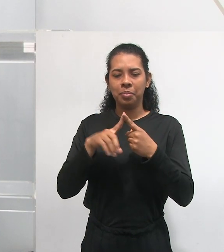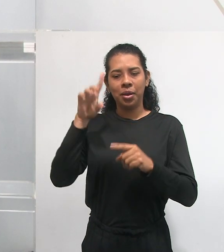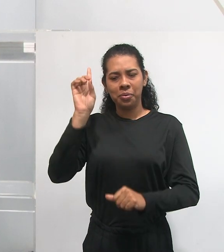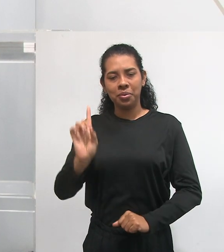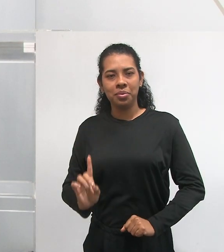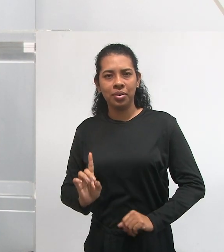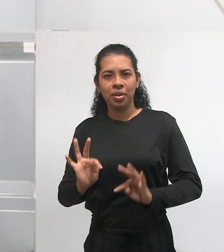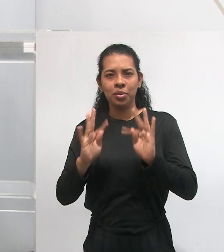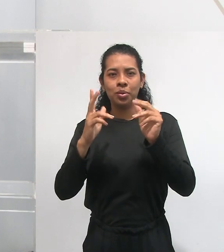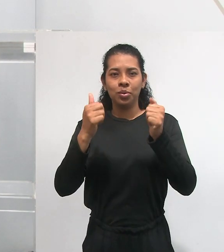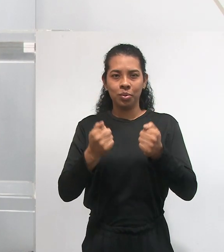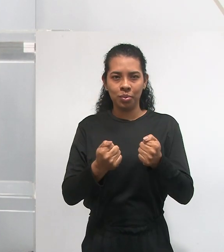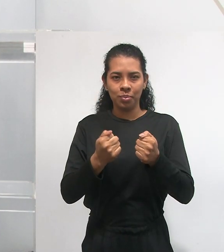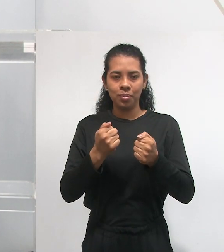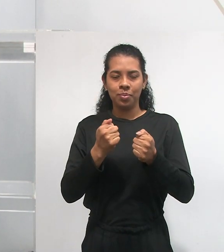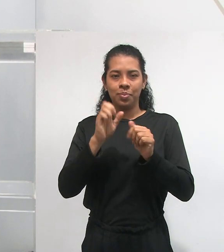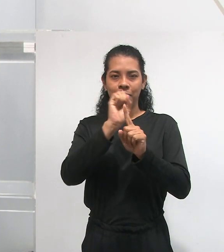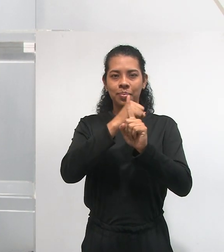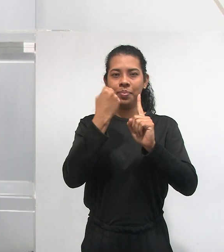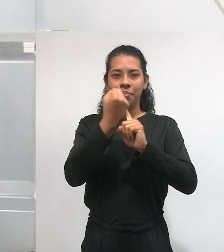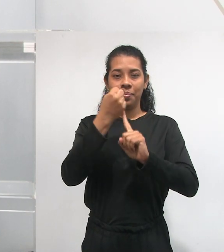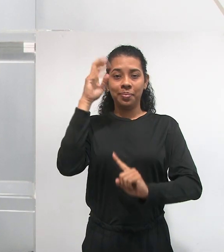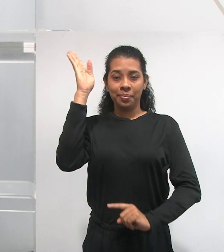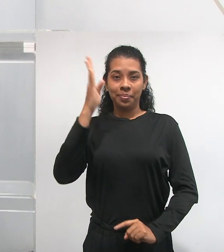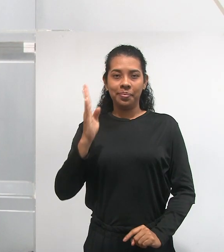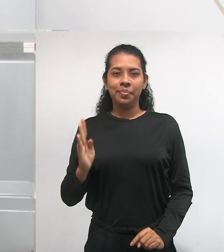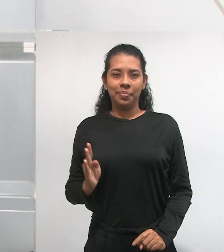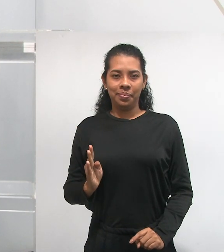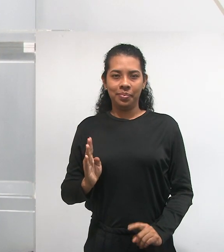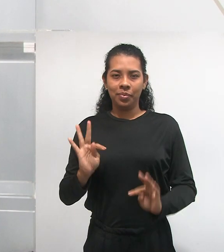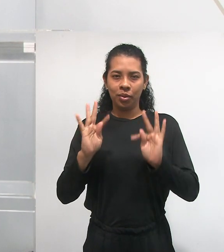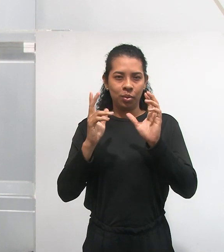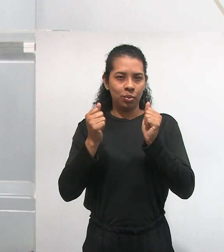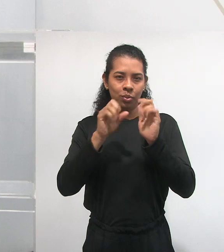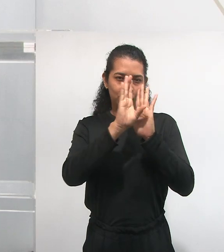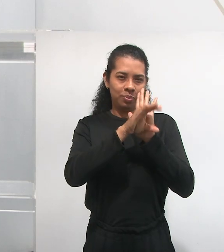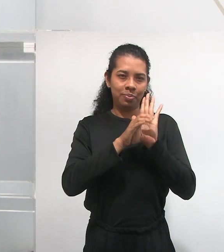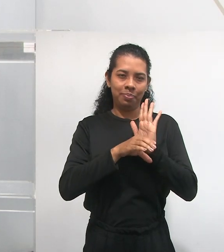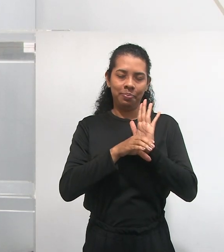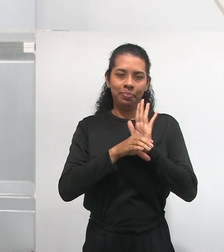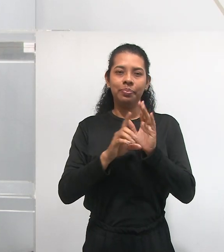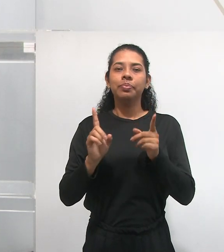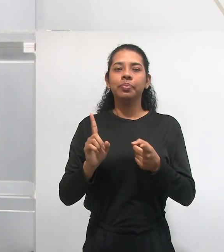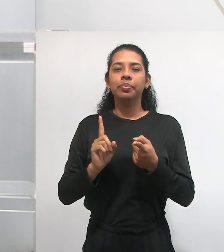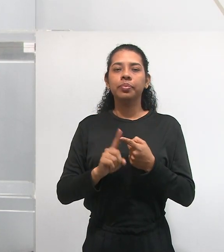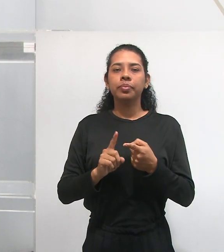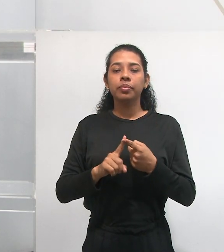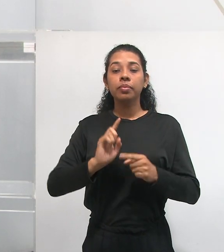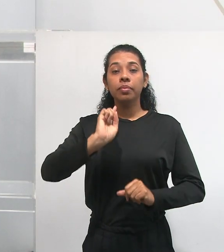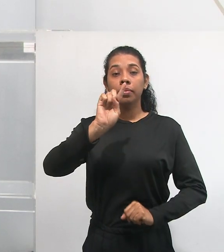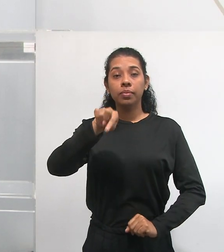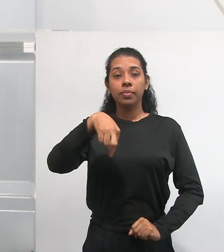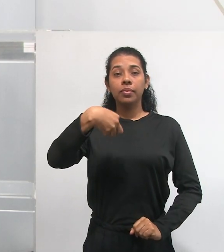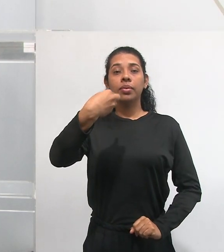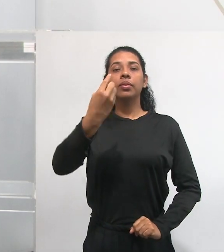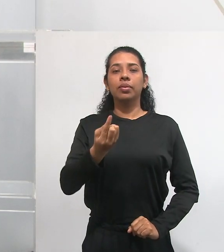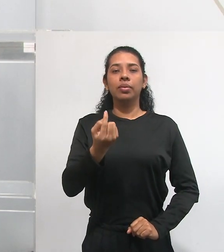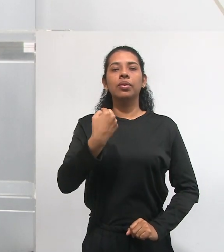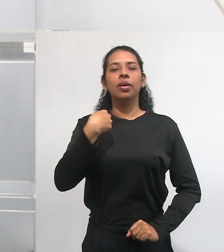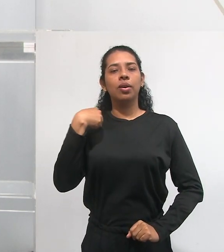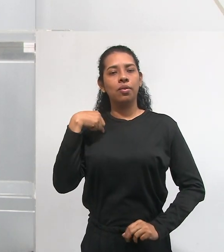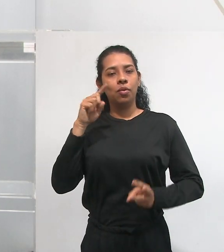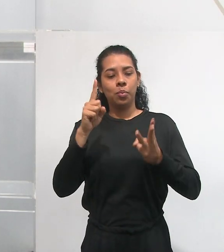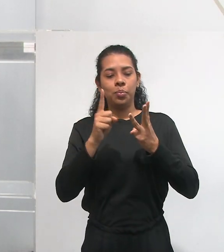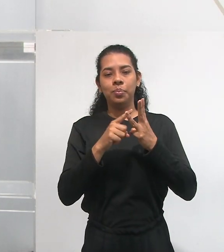cidadão, por exemplo, brasileiro, a respeito desses aspectos. E a partir disso é que eu vou desenvolvendo o terceiro passo, que